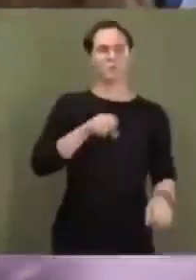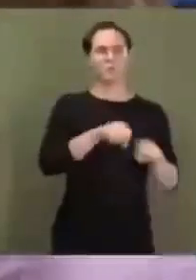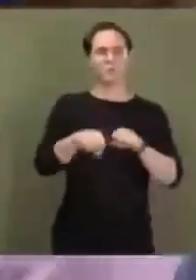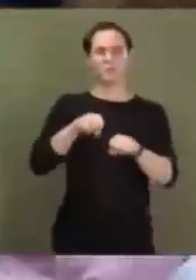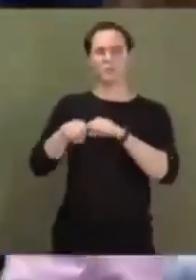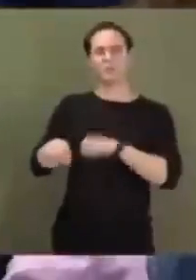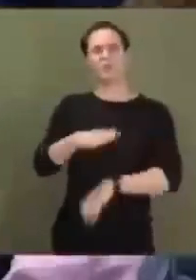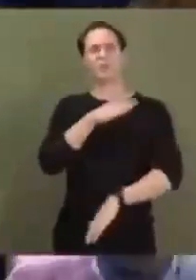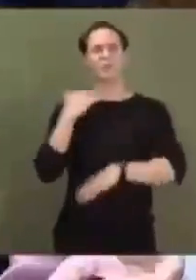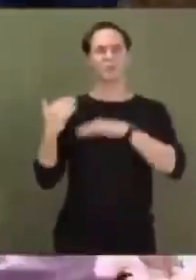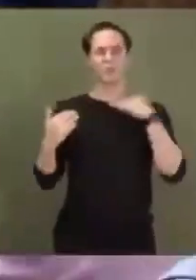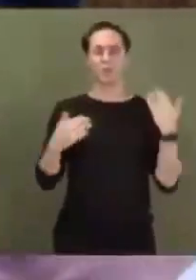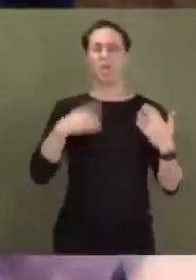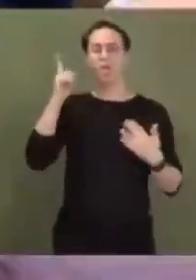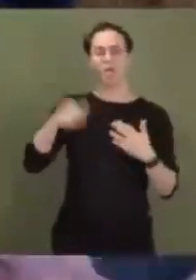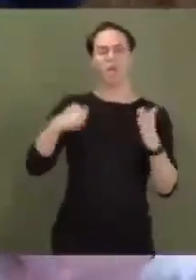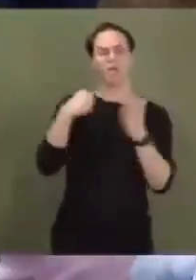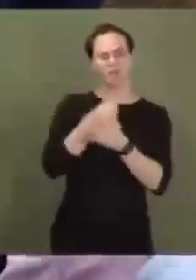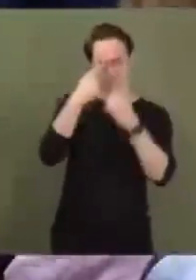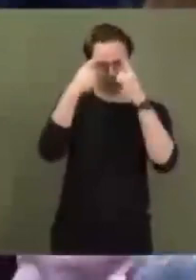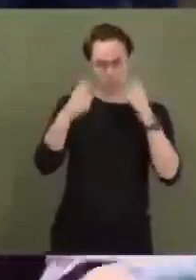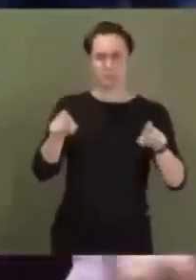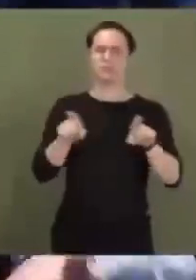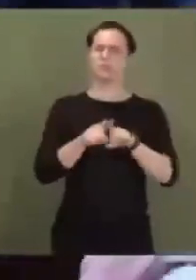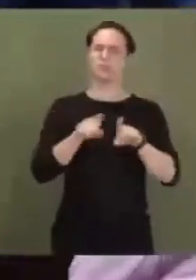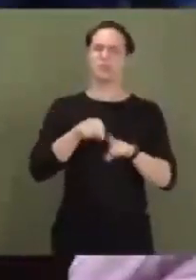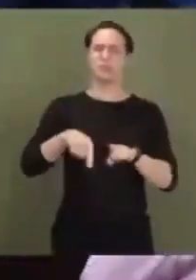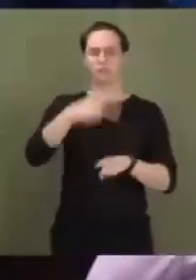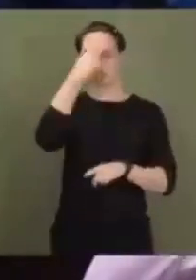assassinados e não só agredidos, e nesta casa não há nenhuma defesa.